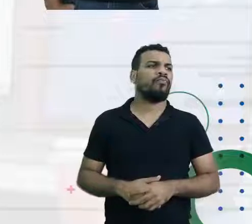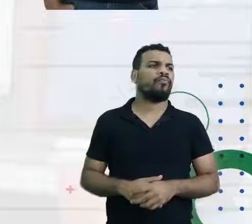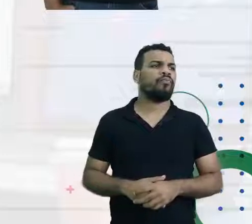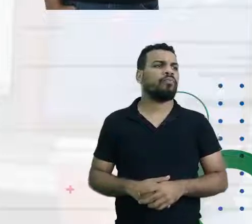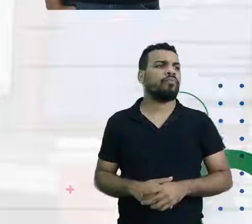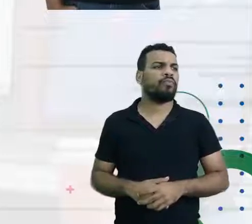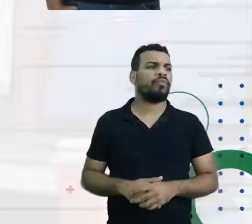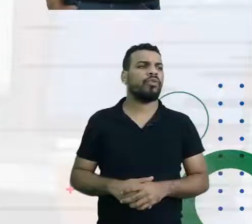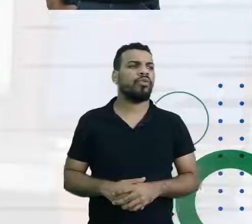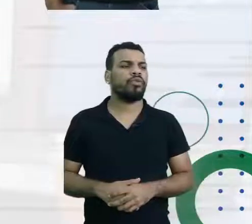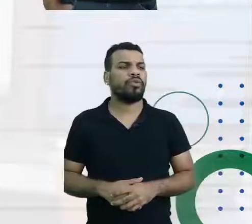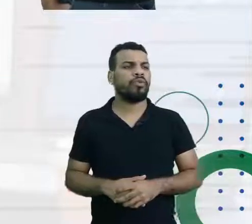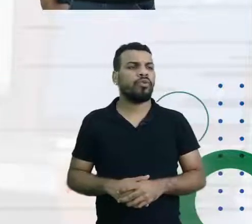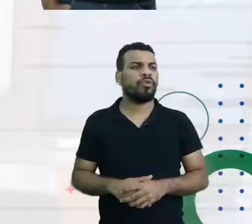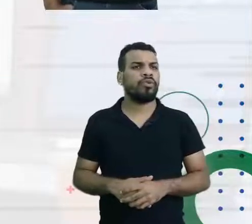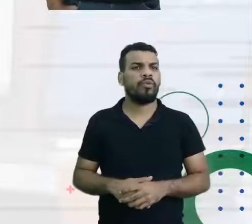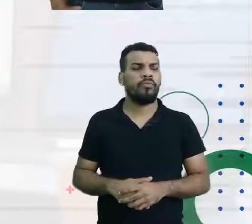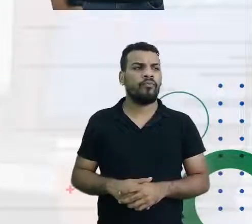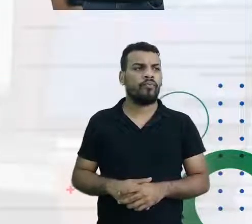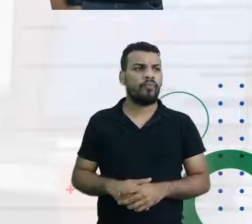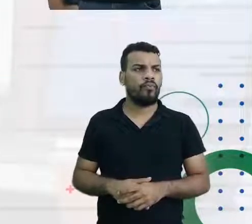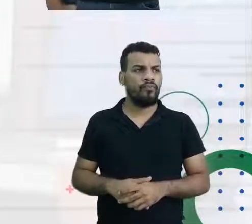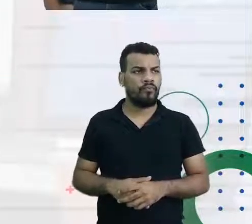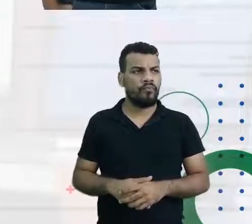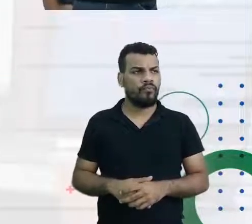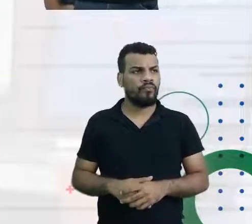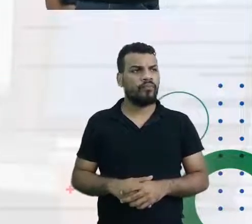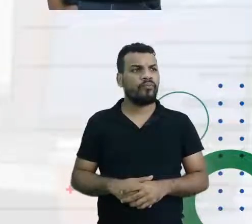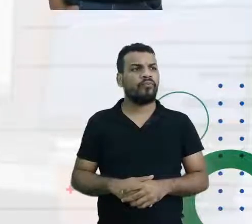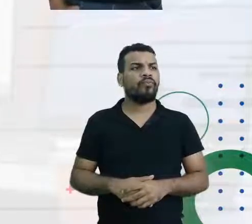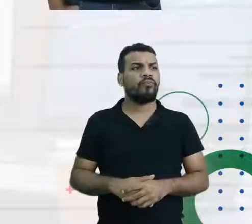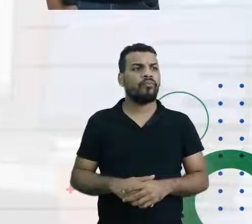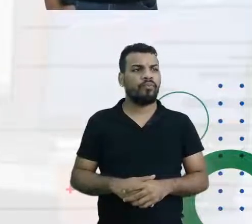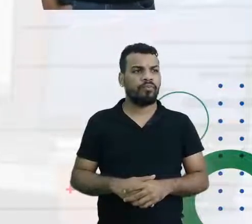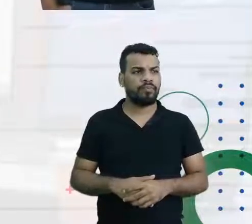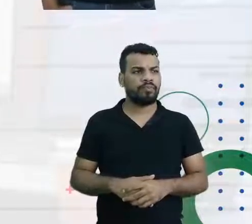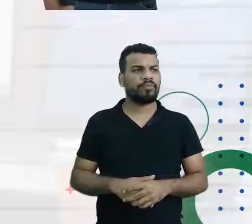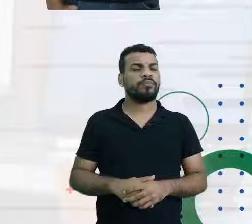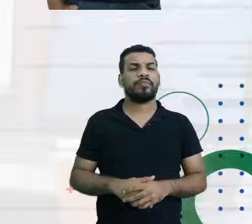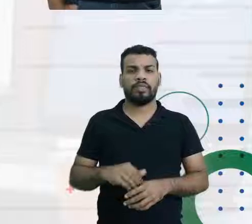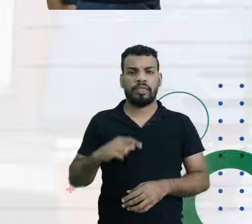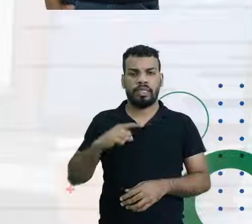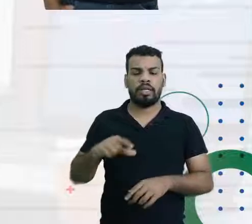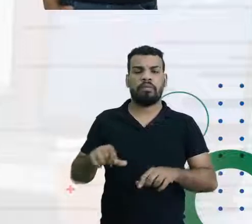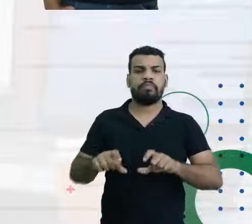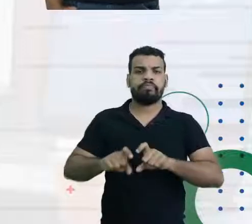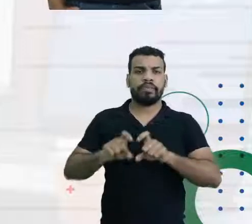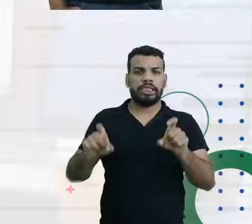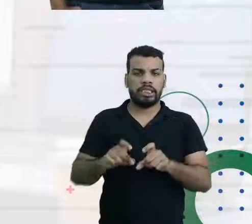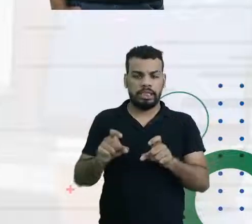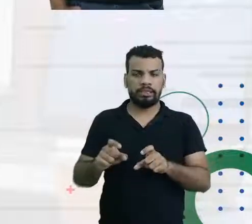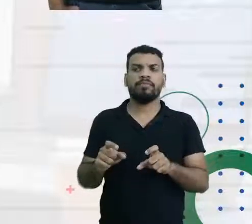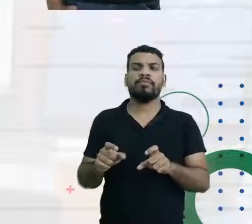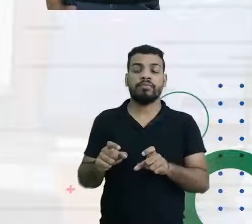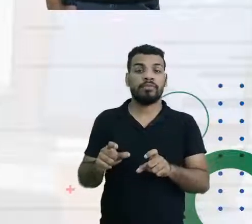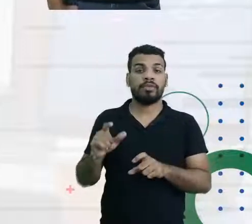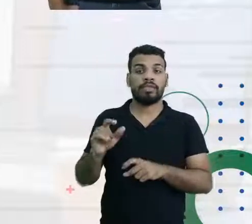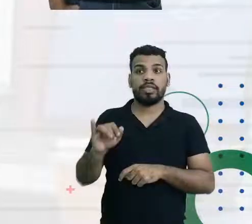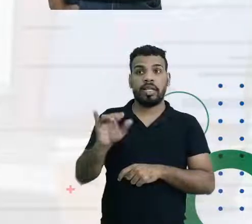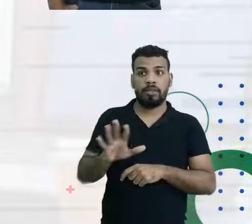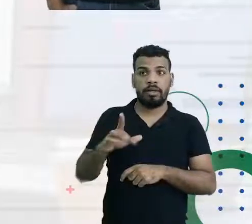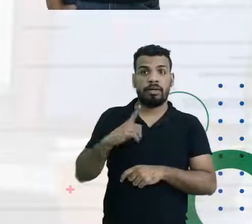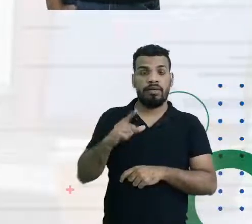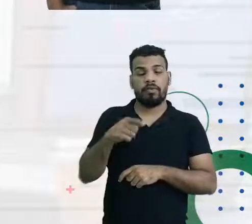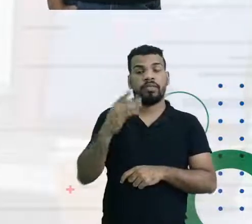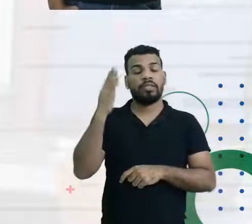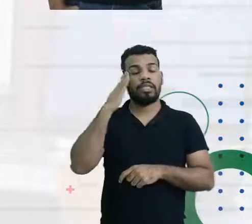Aqui é Terraria, é um jogo também que tem para mobile, que tem para PC. E eu trouxe essa imagem aqui para a gente